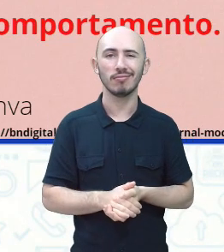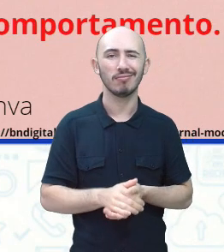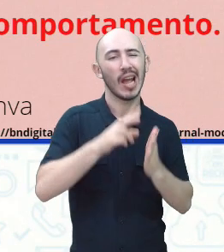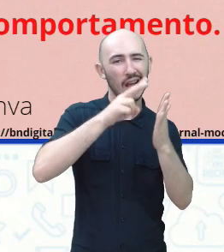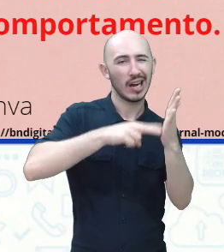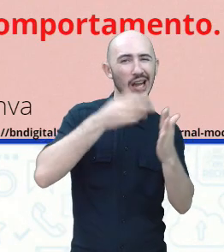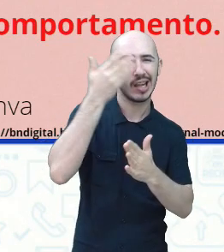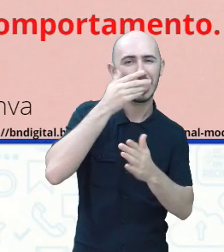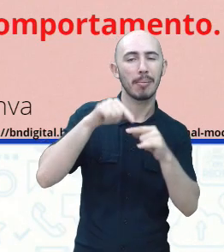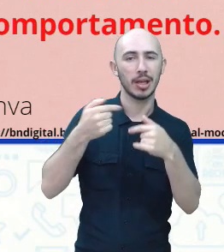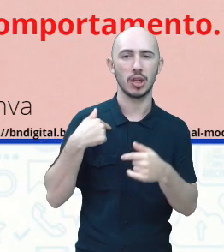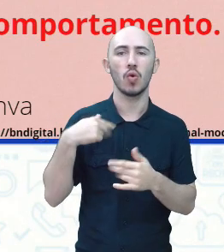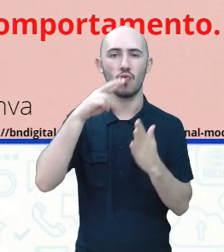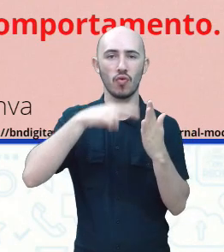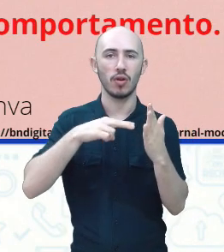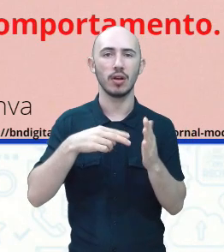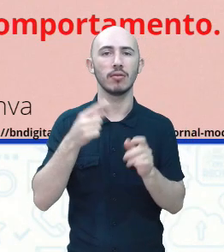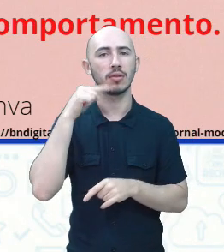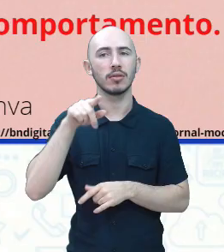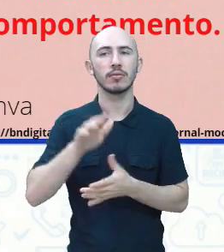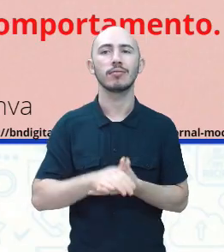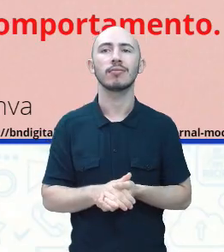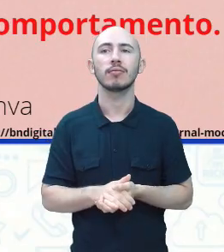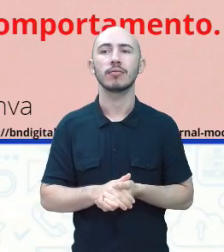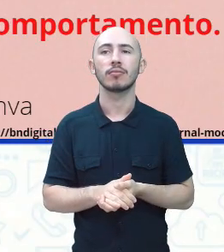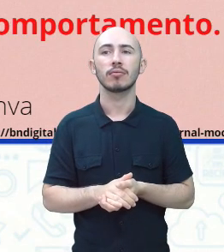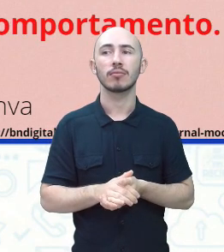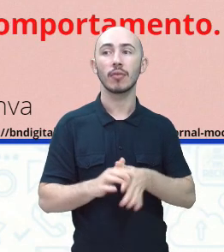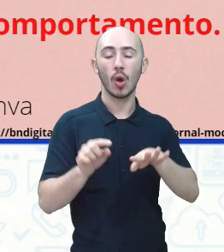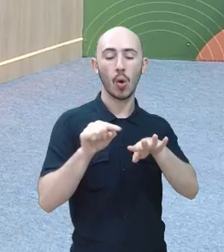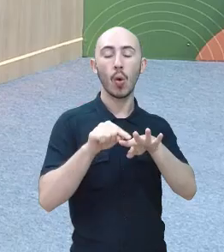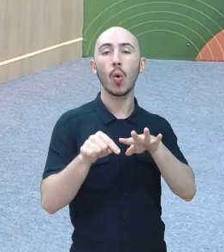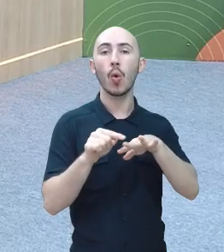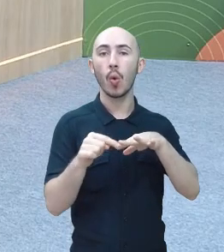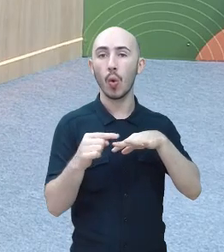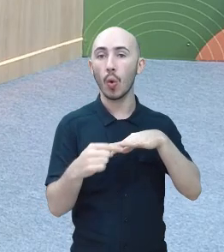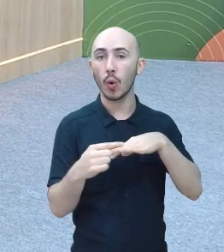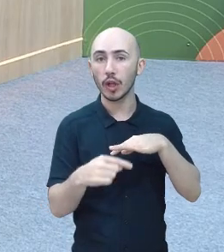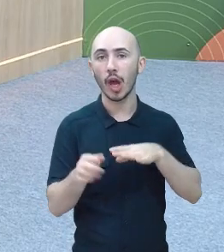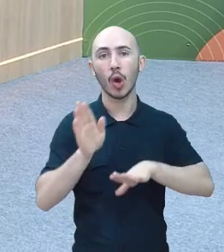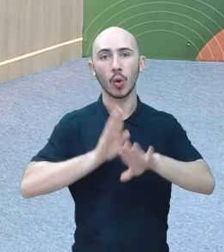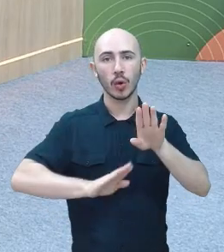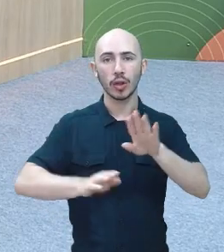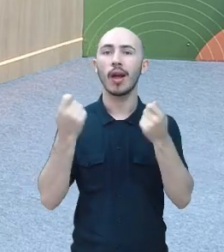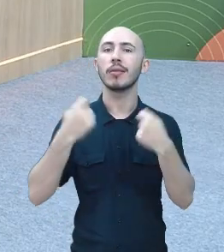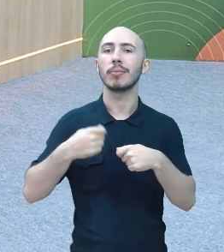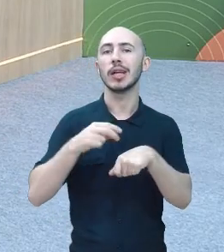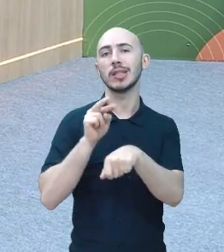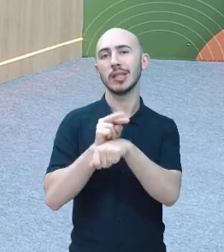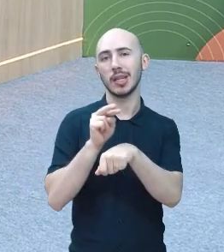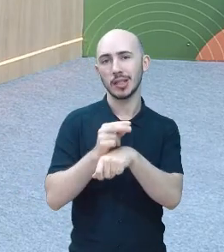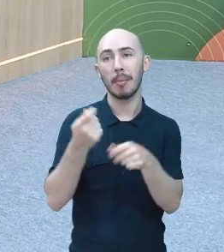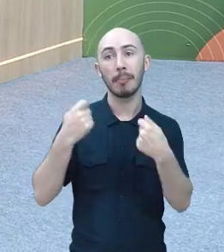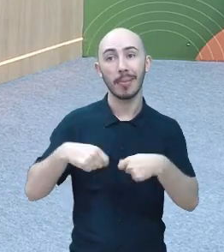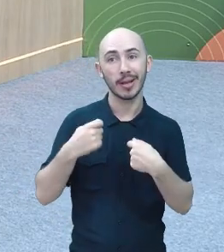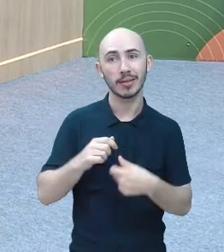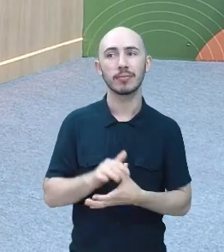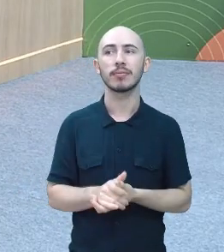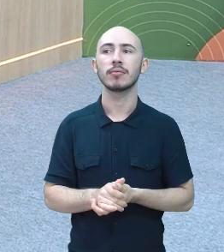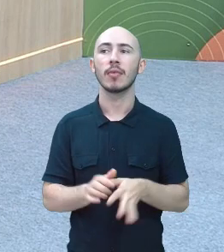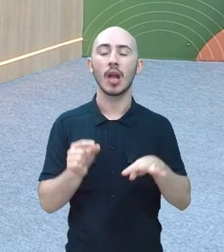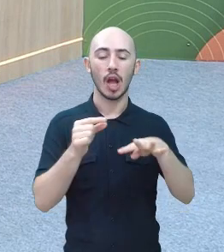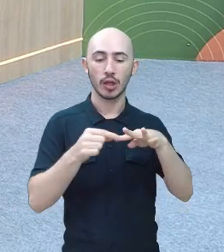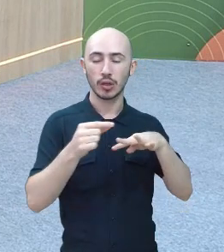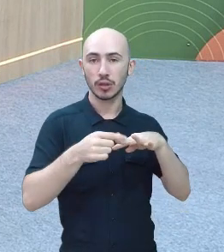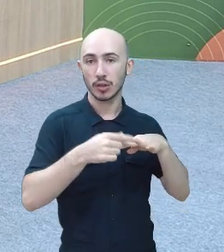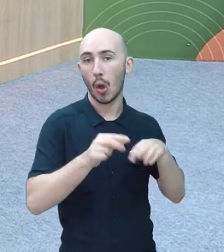eu vou ler para vocês. Cuidado com as unhas, ou seja, é uma indicação de como as unhas das mulheres deveriam aparecer. As unhas devem